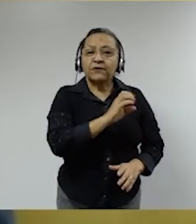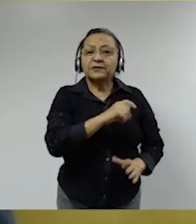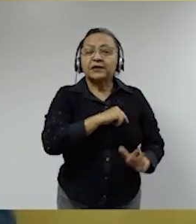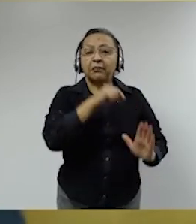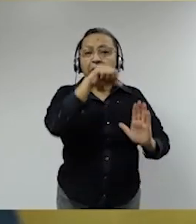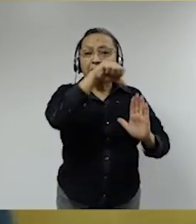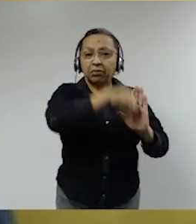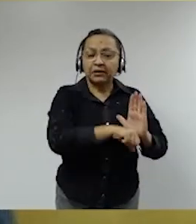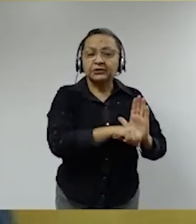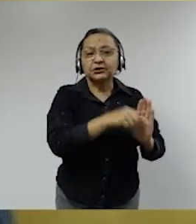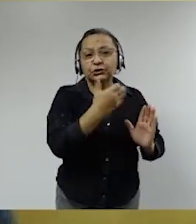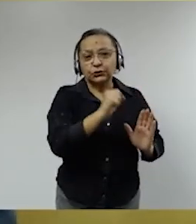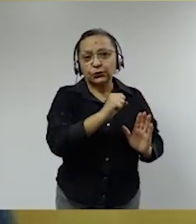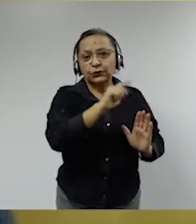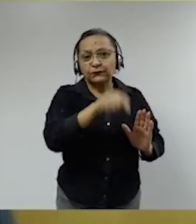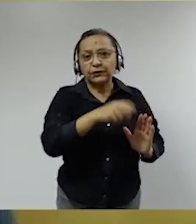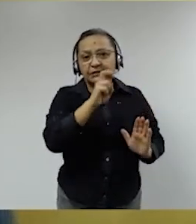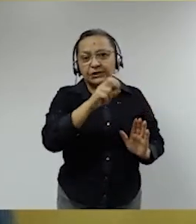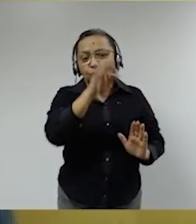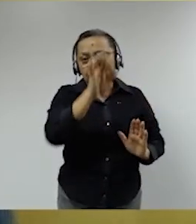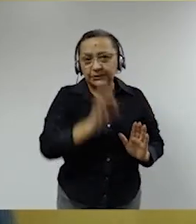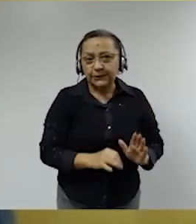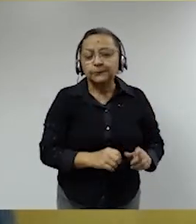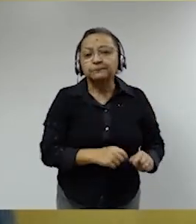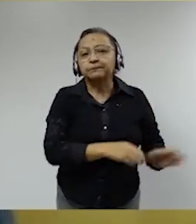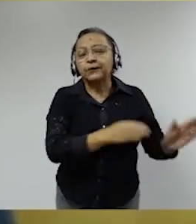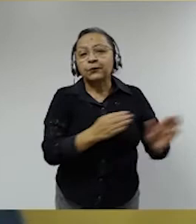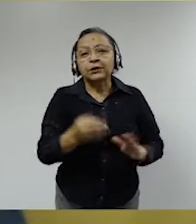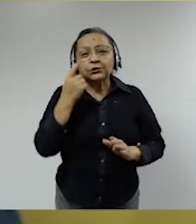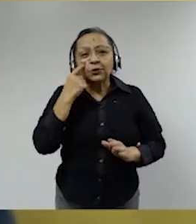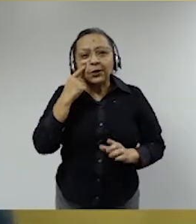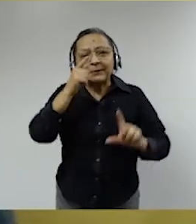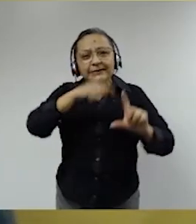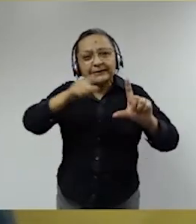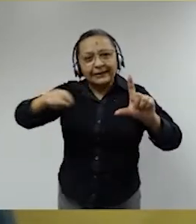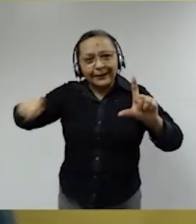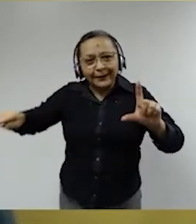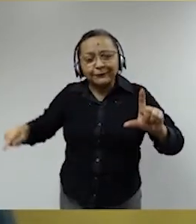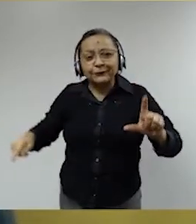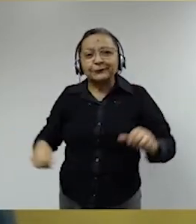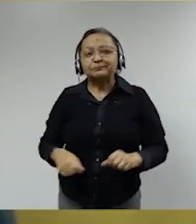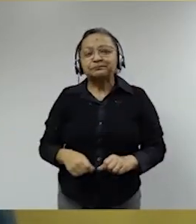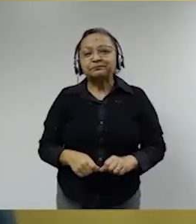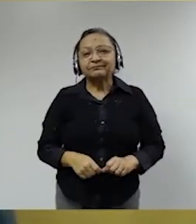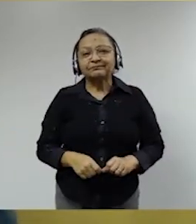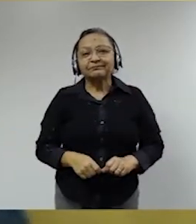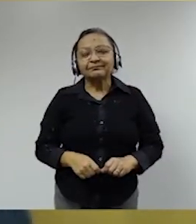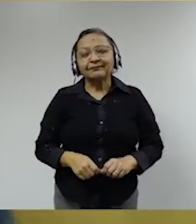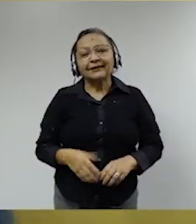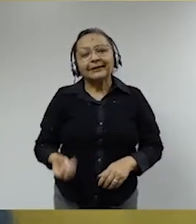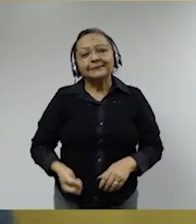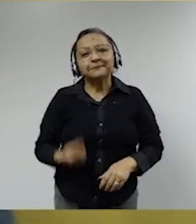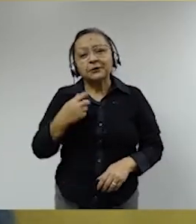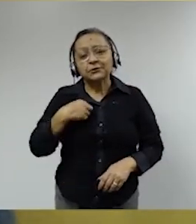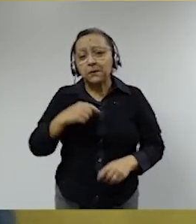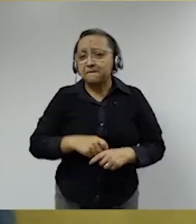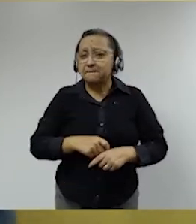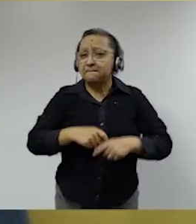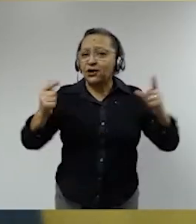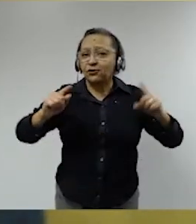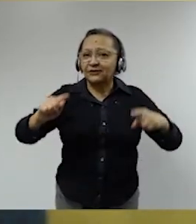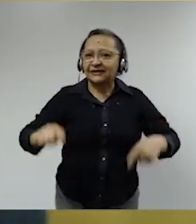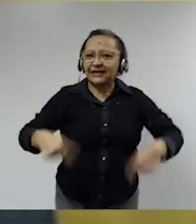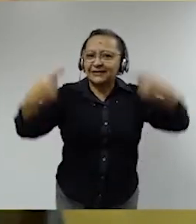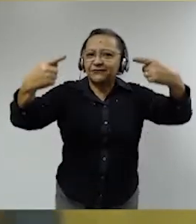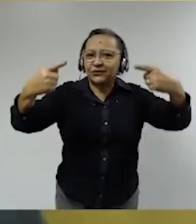quando a gente olha para esse cenário, para trazer um elemento aqui que a gente ainda não conversou, acho que um dos maiores desafios que nós temos